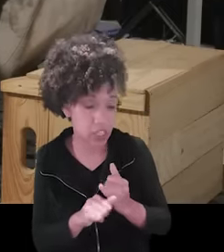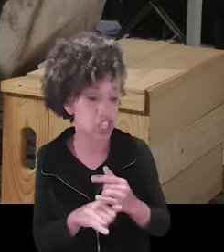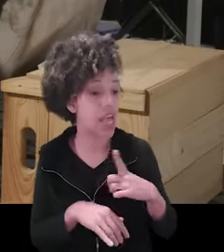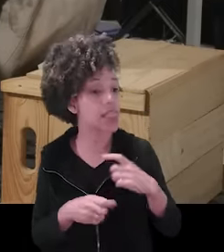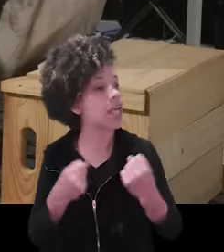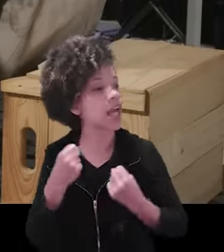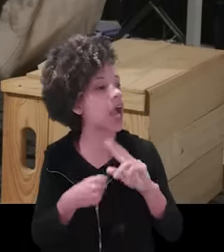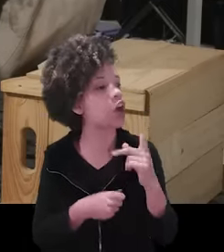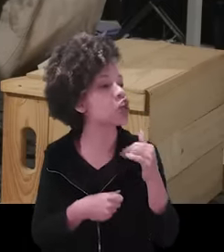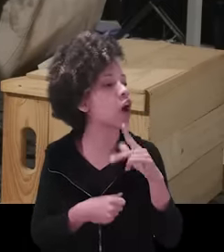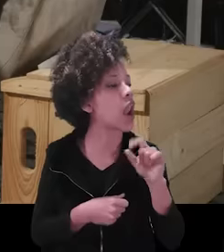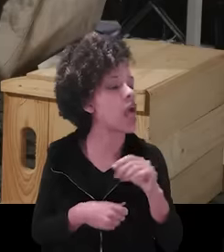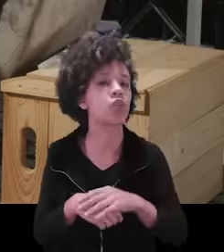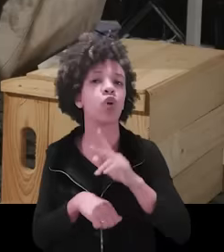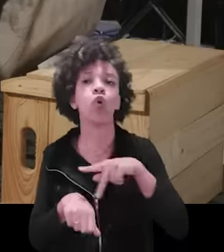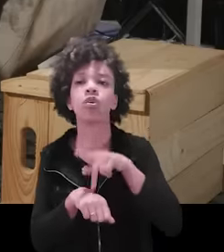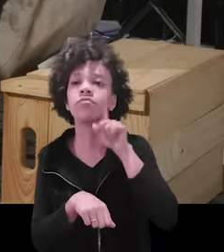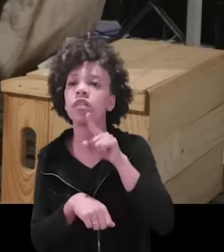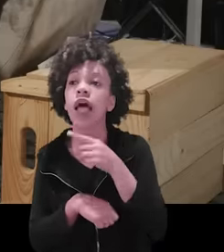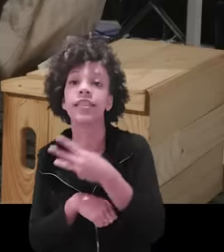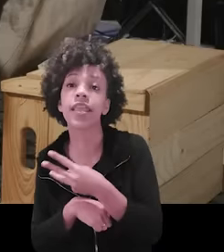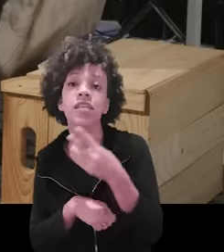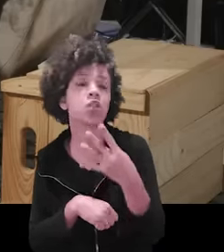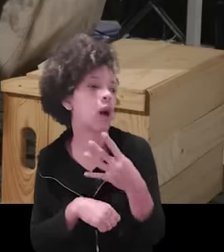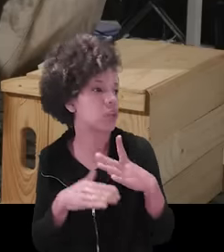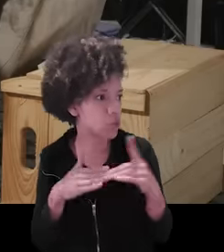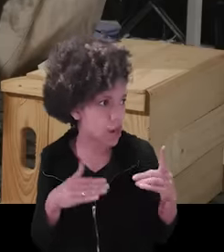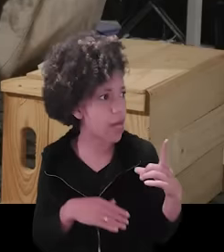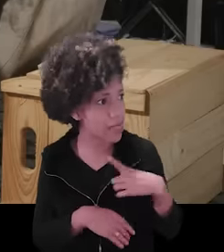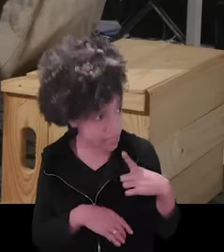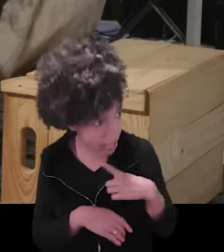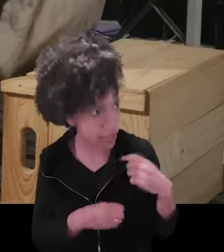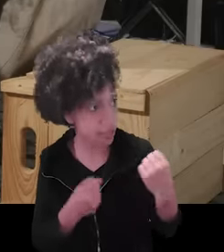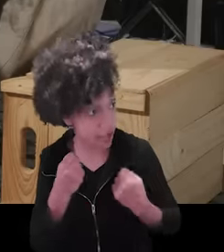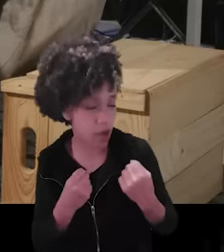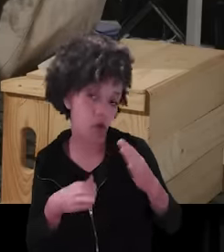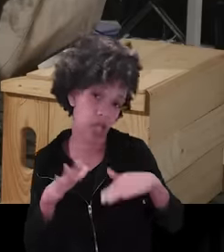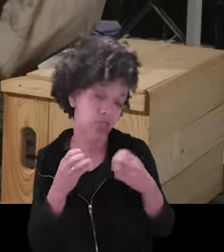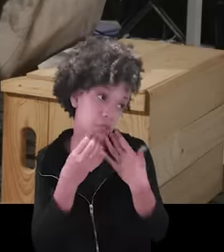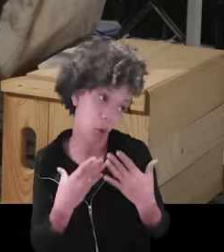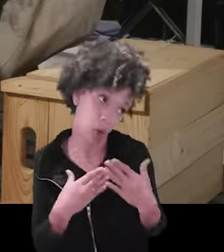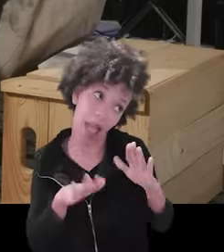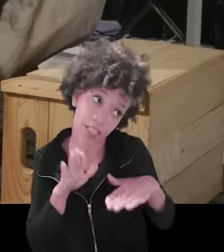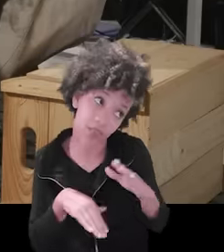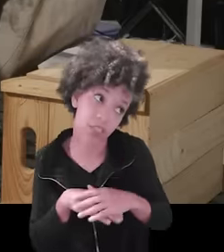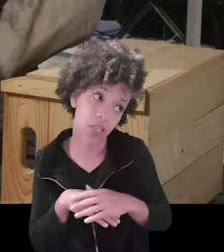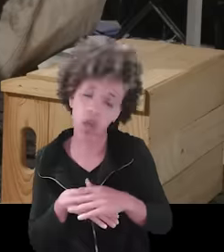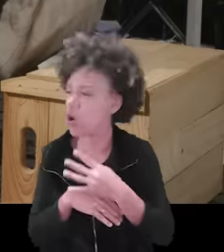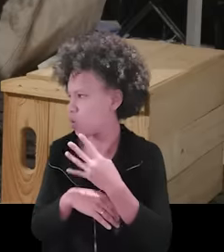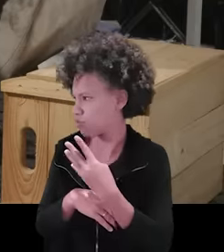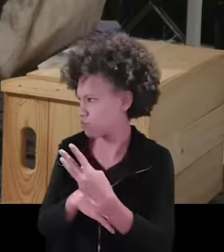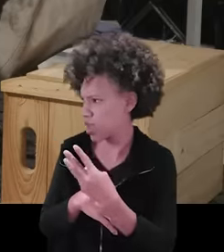na internet ai tem carro em Orlando nos Estados Unidos por três quatro dólares tem e carros às vezes bons